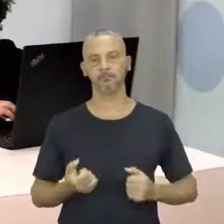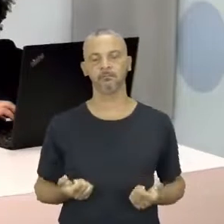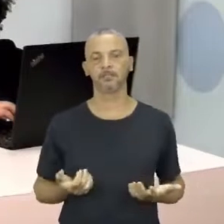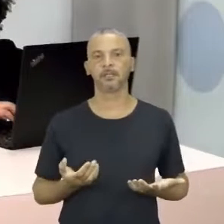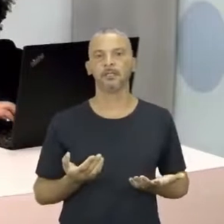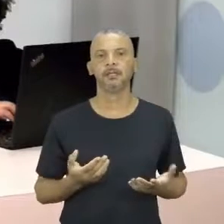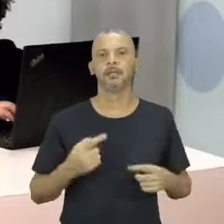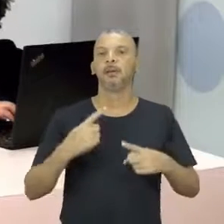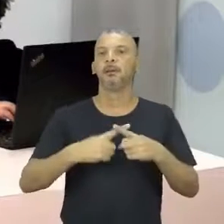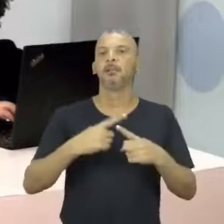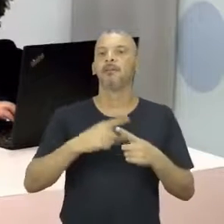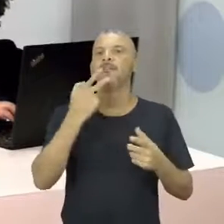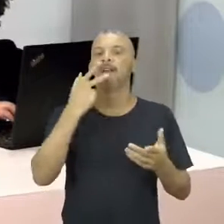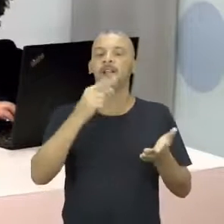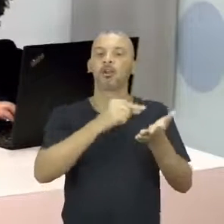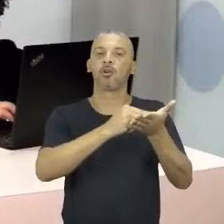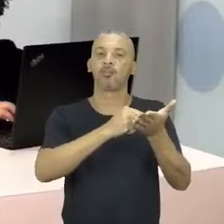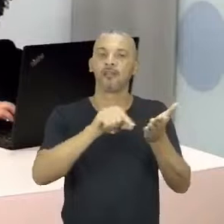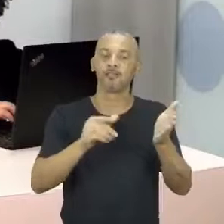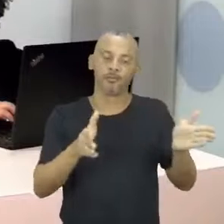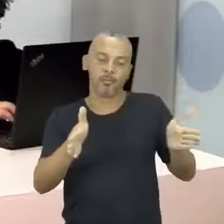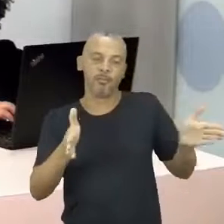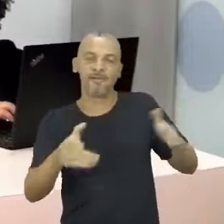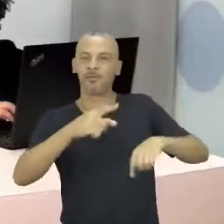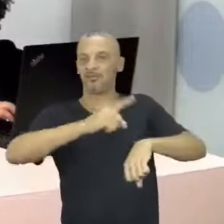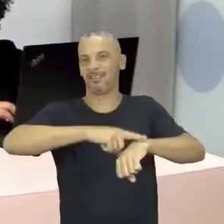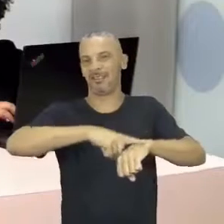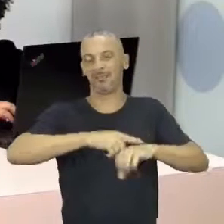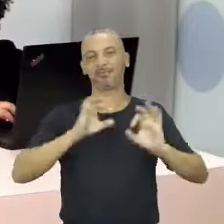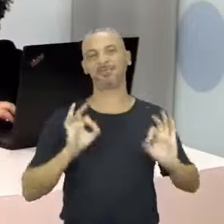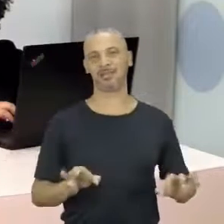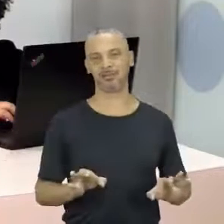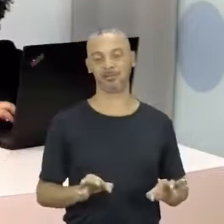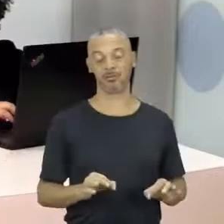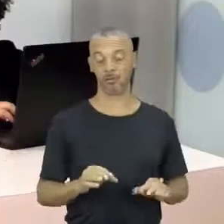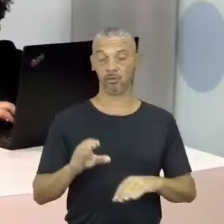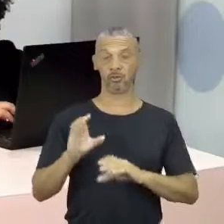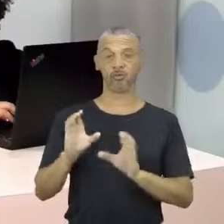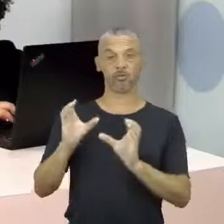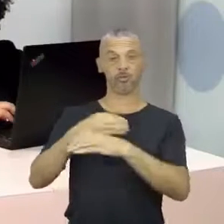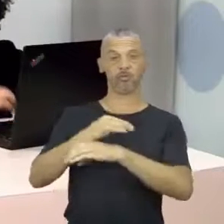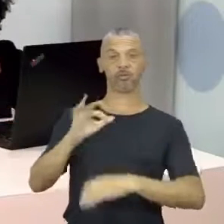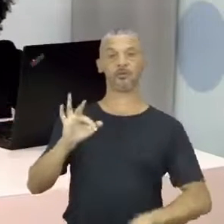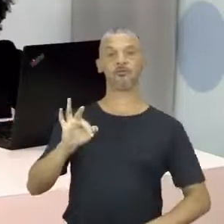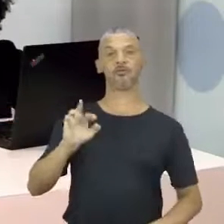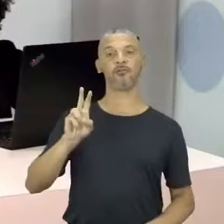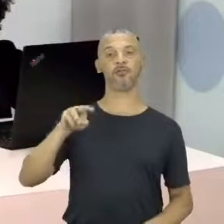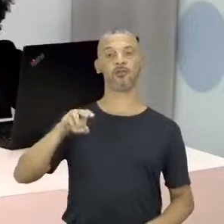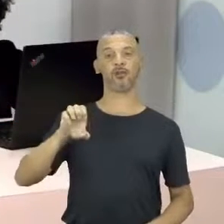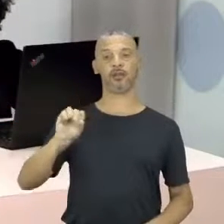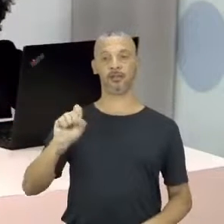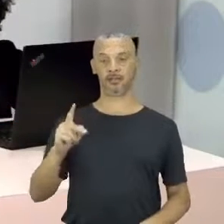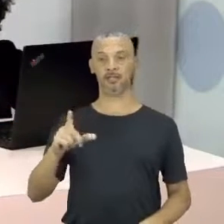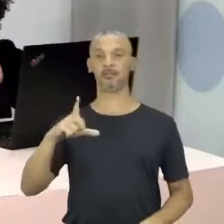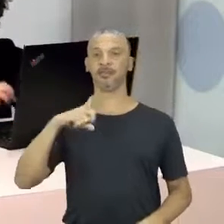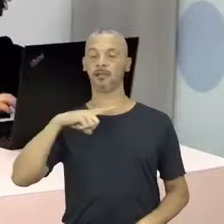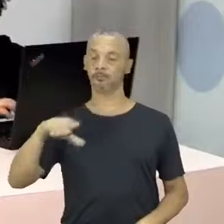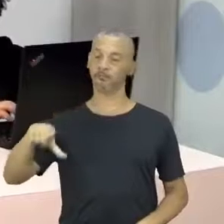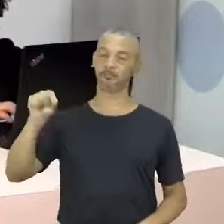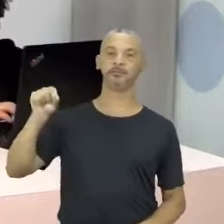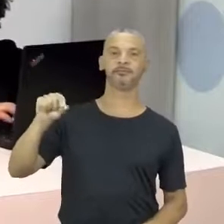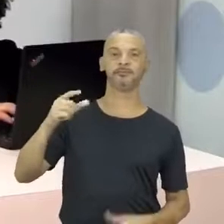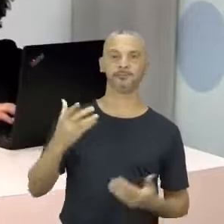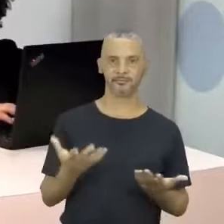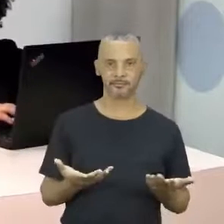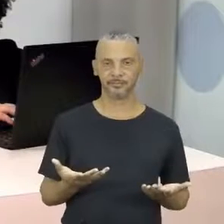falando da sua contratação temporária. E no concurso da VUNESP era era já previsto o processo seletivo.